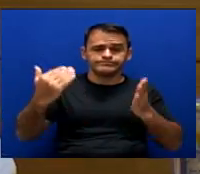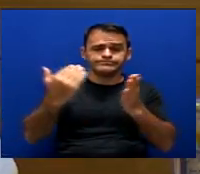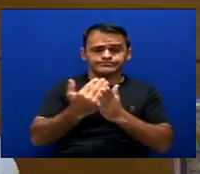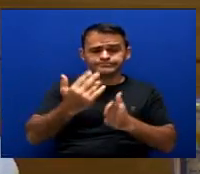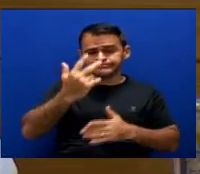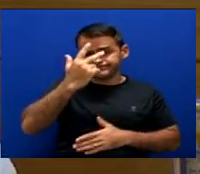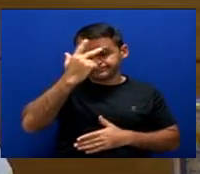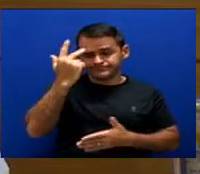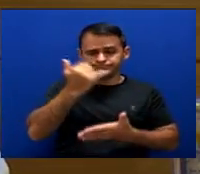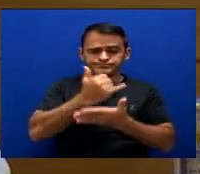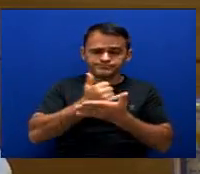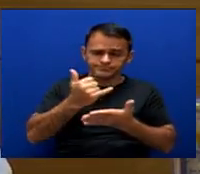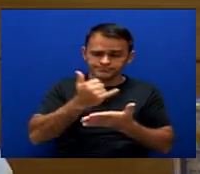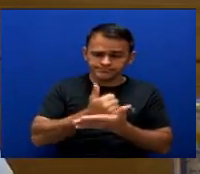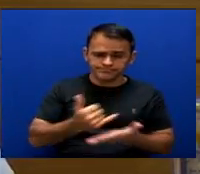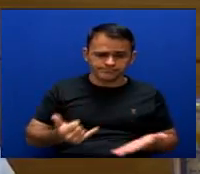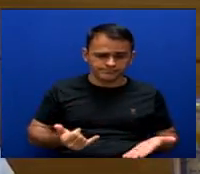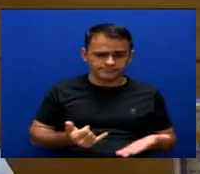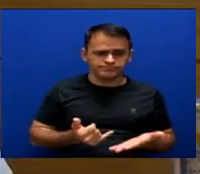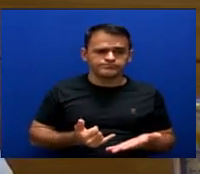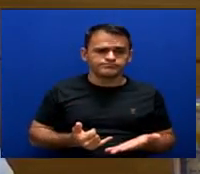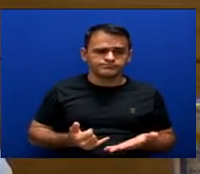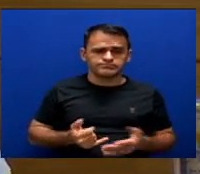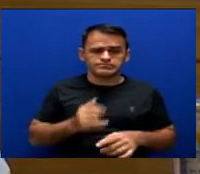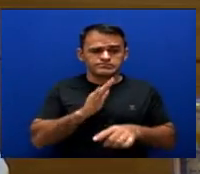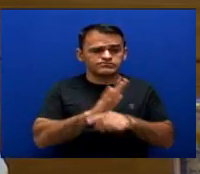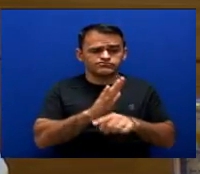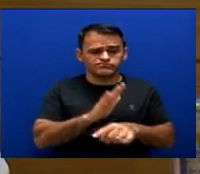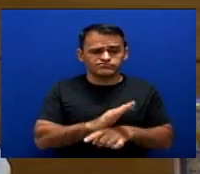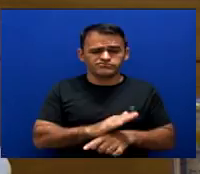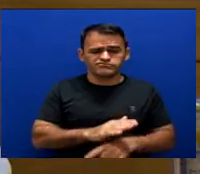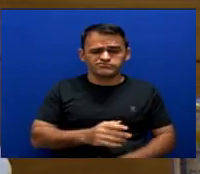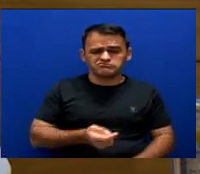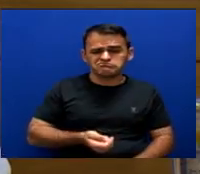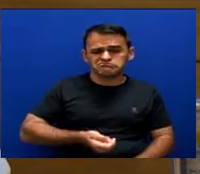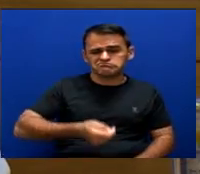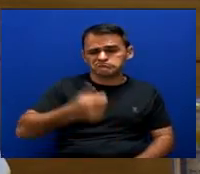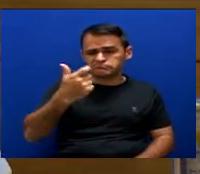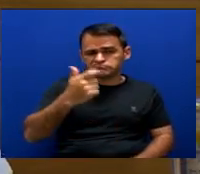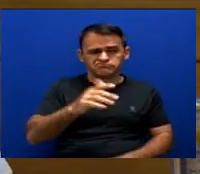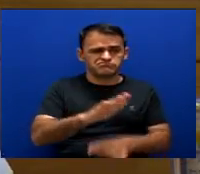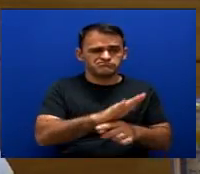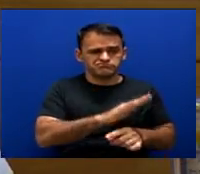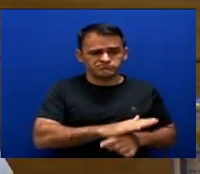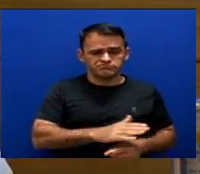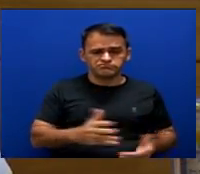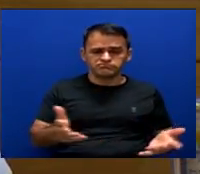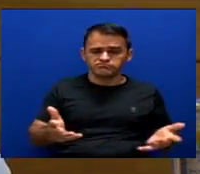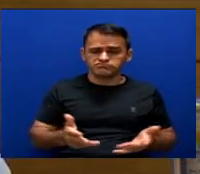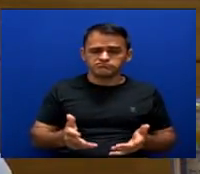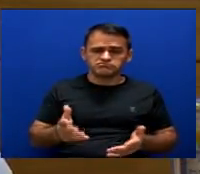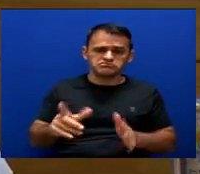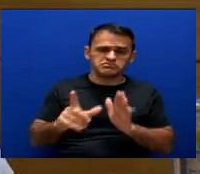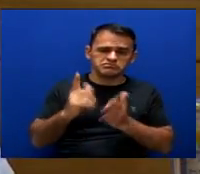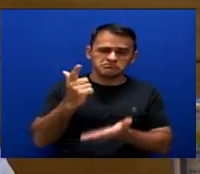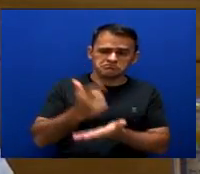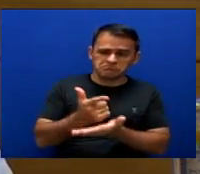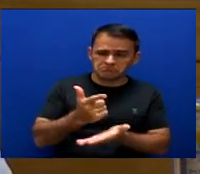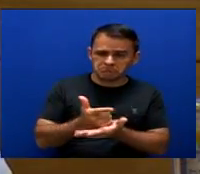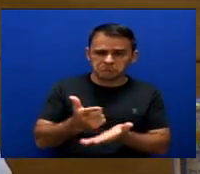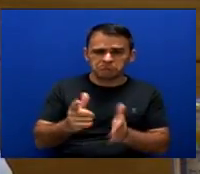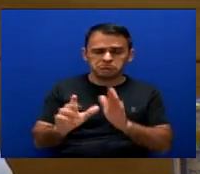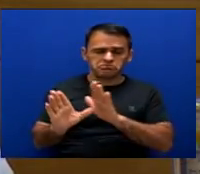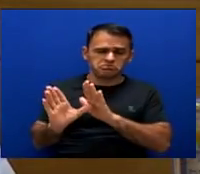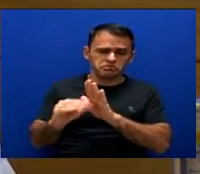são fazendo muito pouco por esses pacientes e toda essa criminalidade essa violência